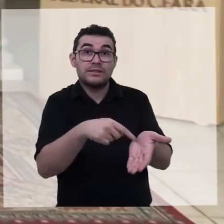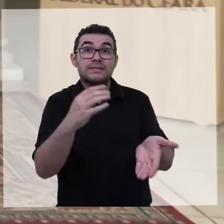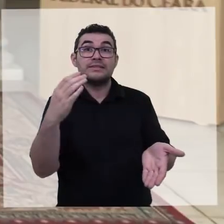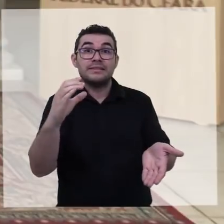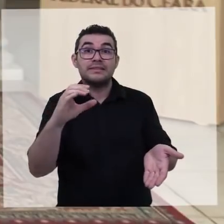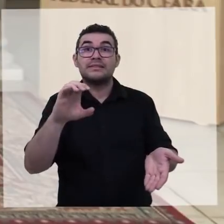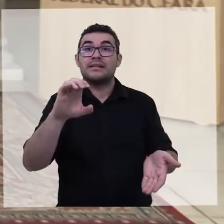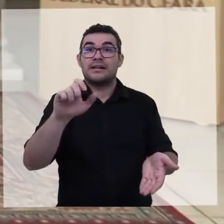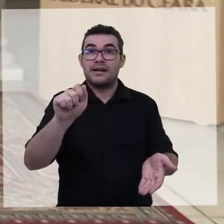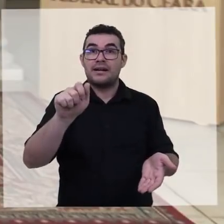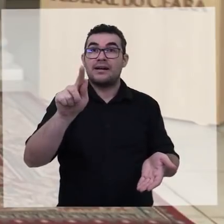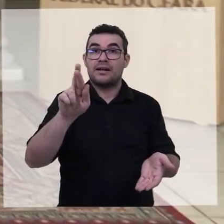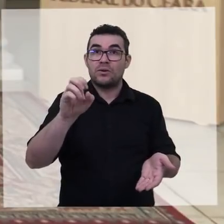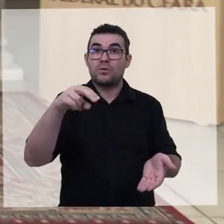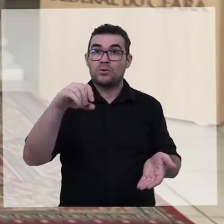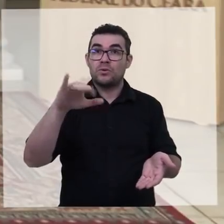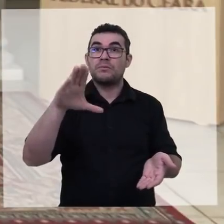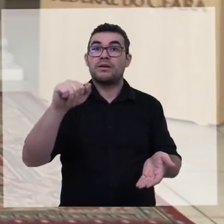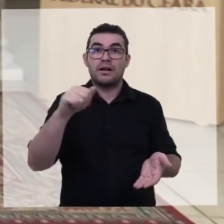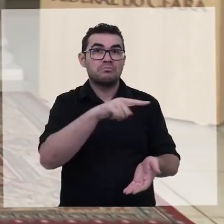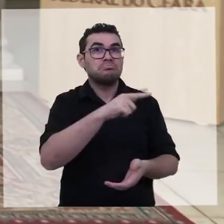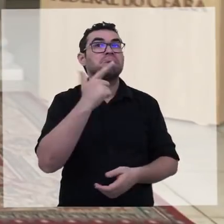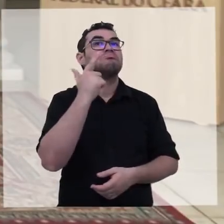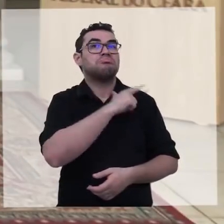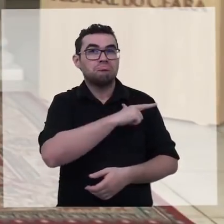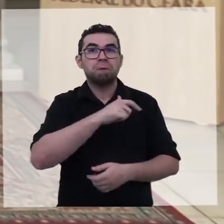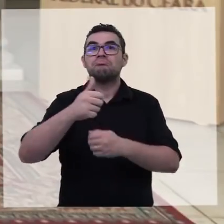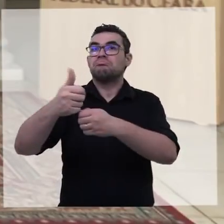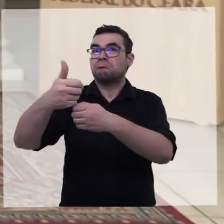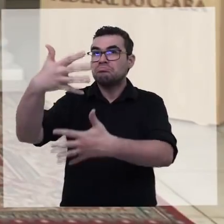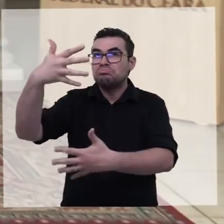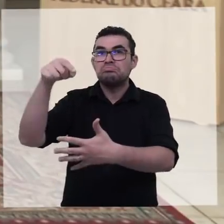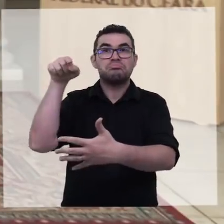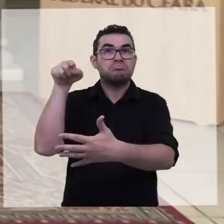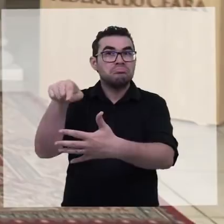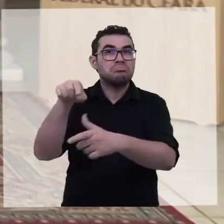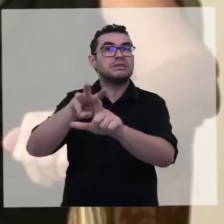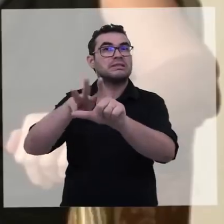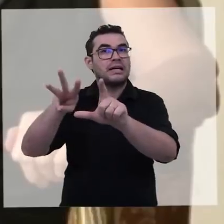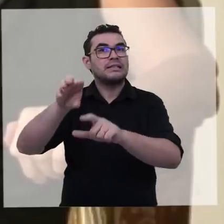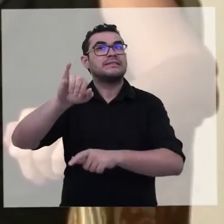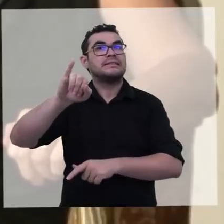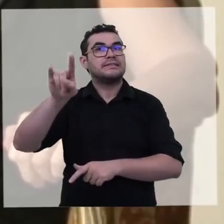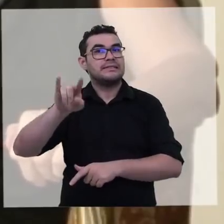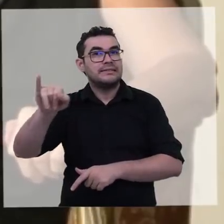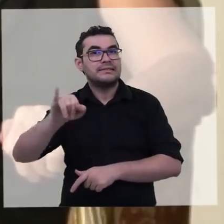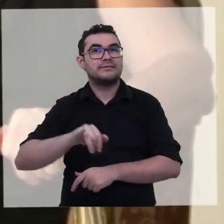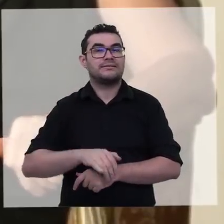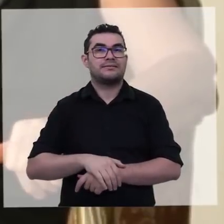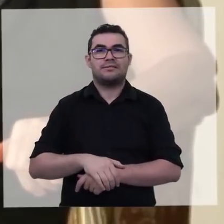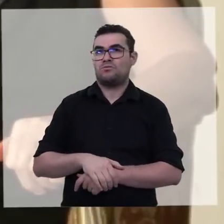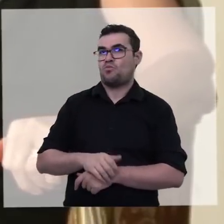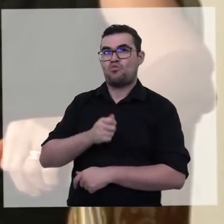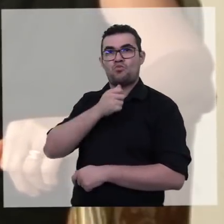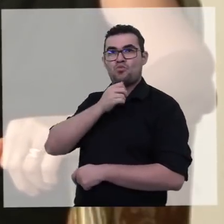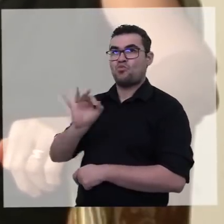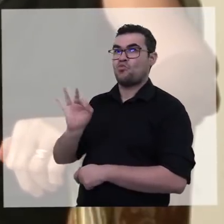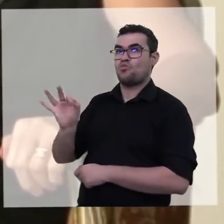está indexada no ISE? Eu disse, não, porque o ISE não mandou dizer nada. Ele disse, poxa, pode entrar lá que ela foi indexada.